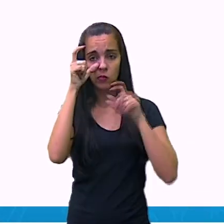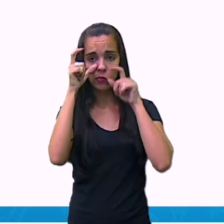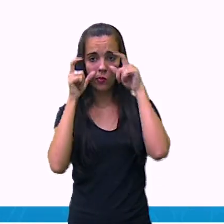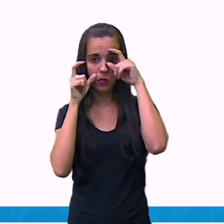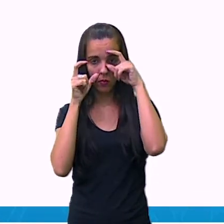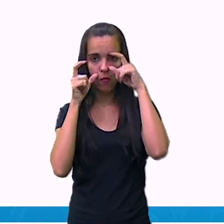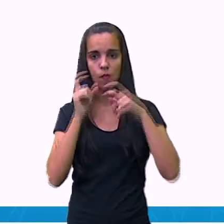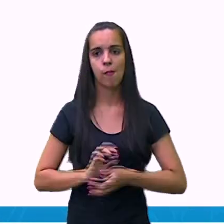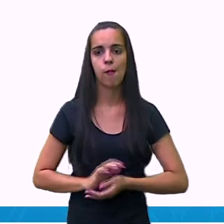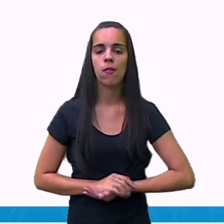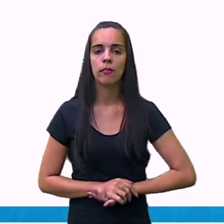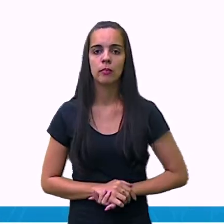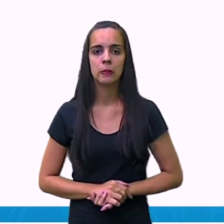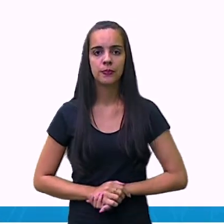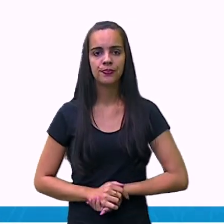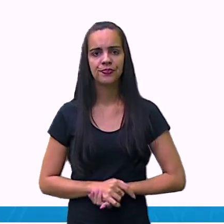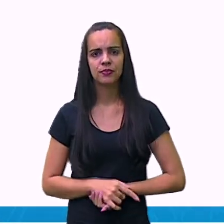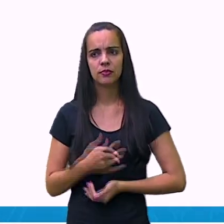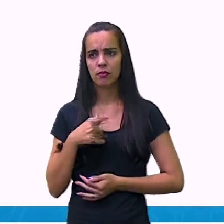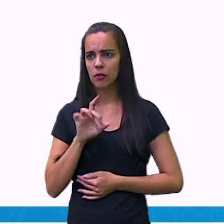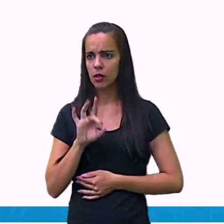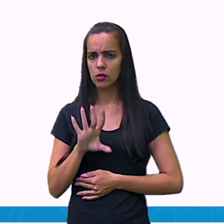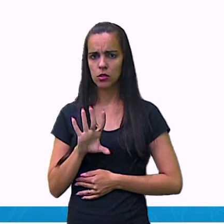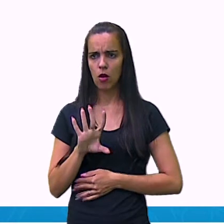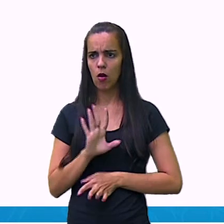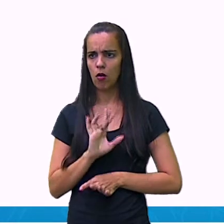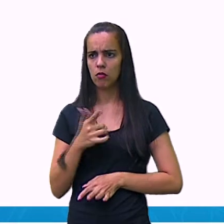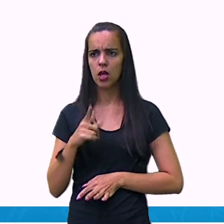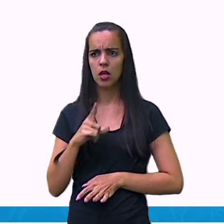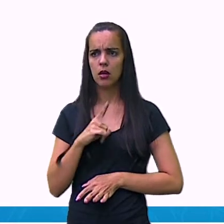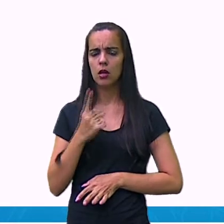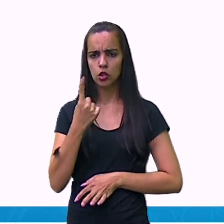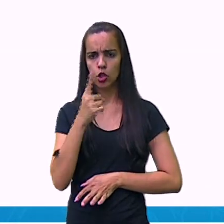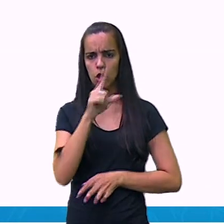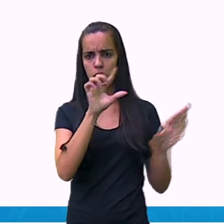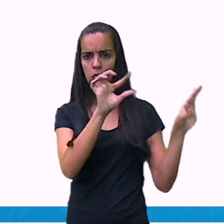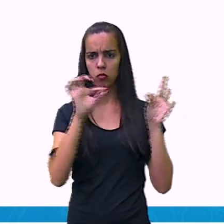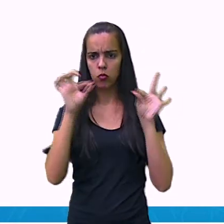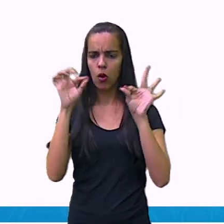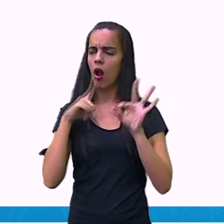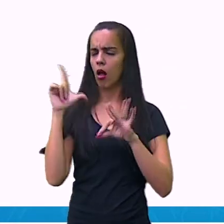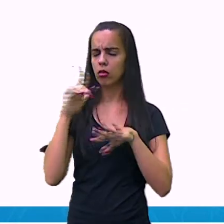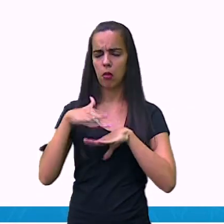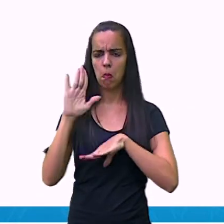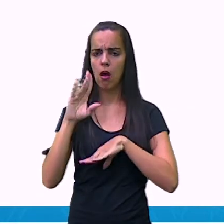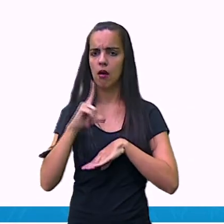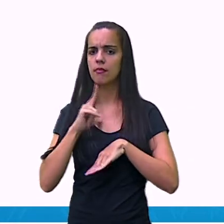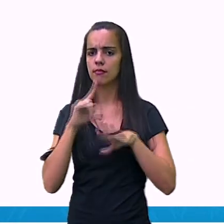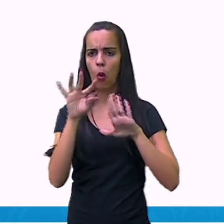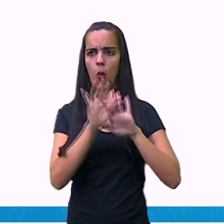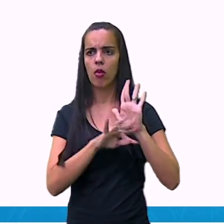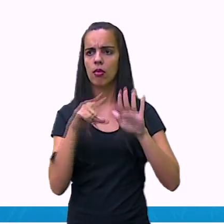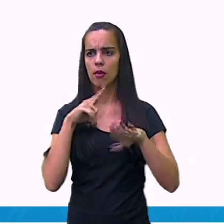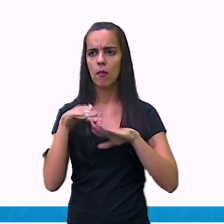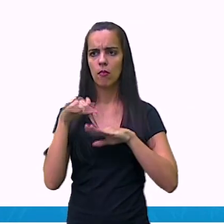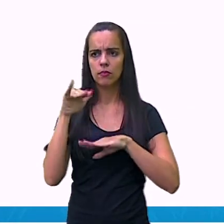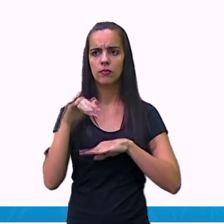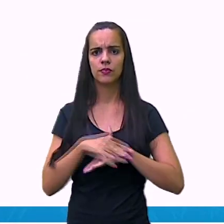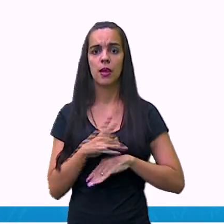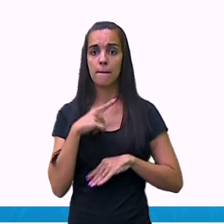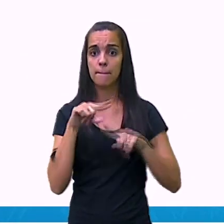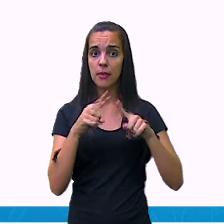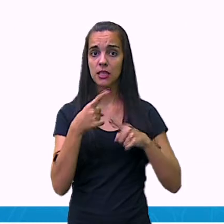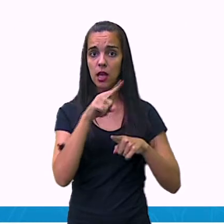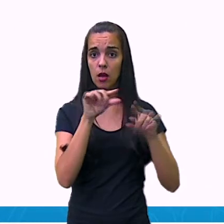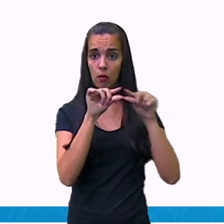baixo dos óculos. Só essa, professora? Não. Eu tirei uma aleatória só para vocês entenderem que é uma